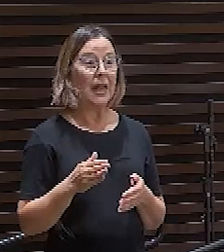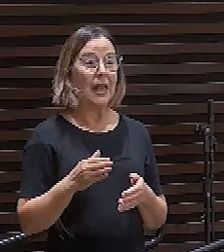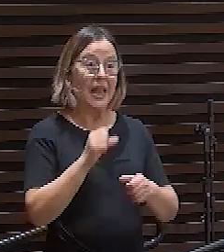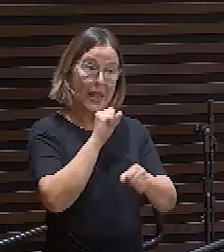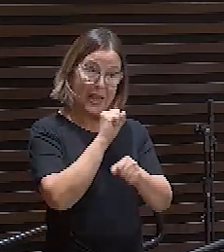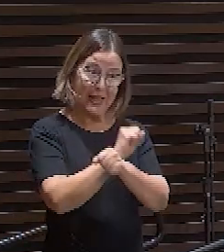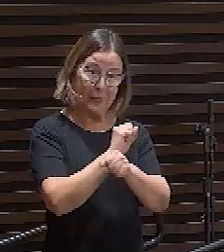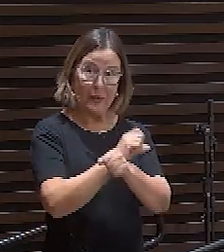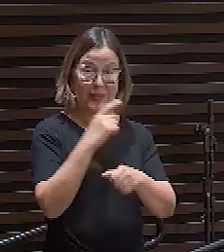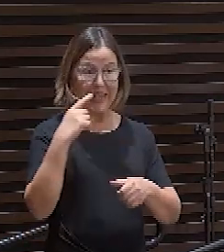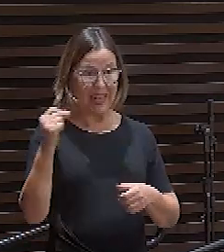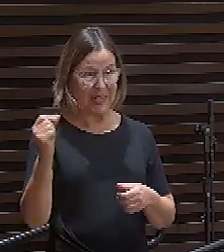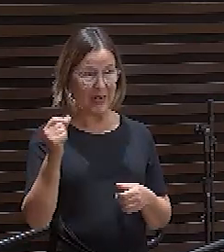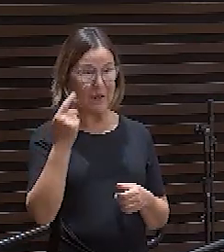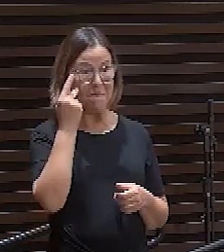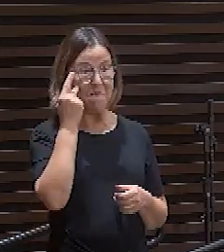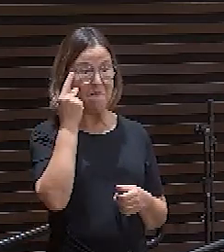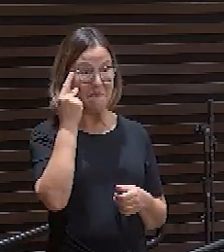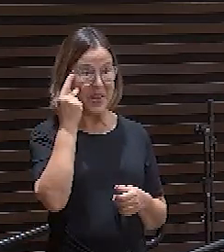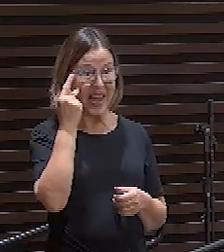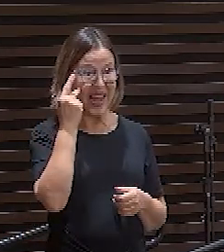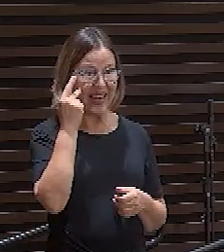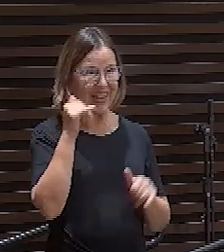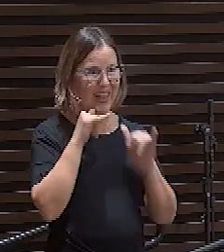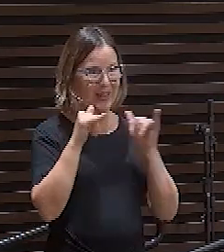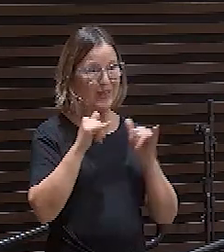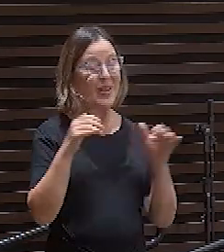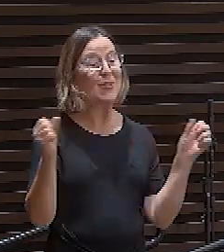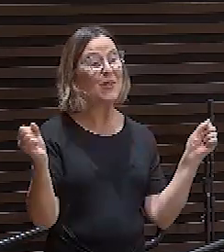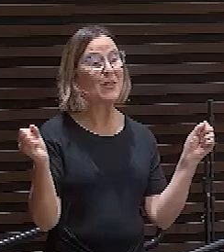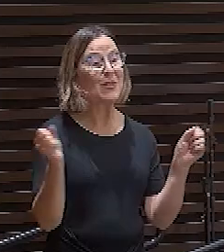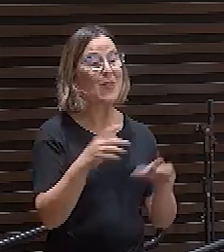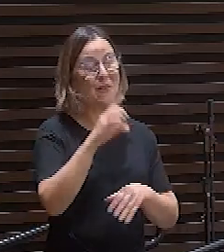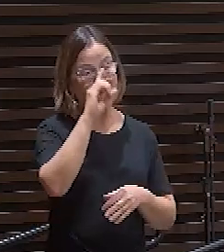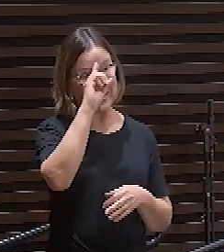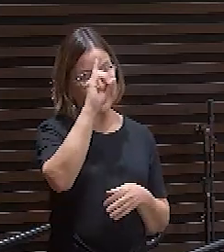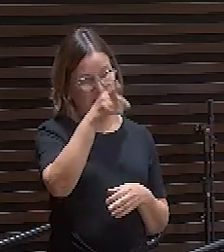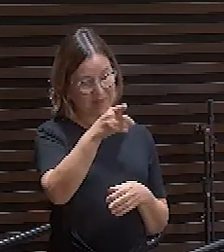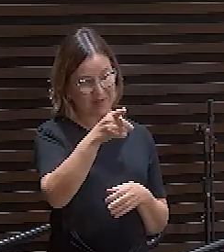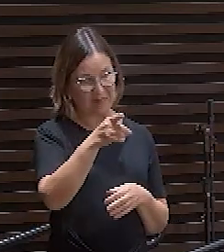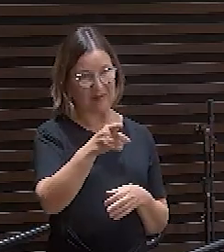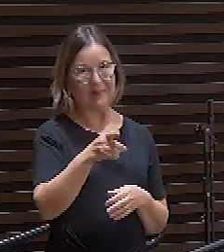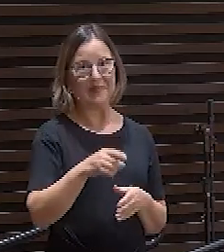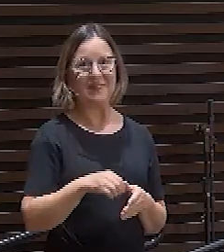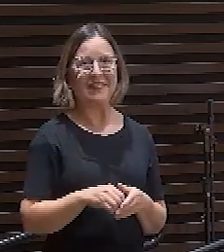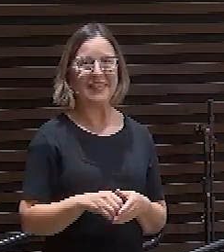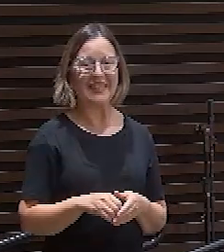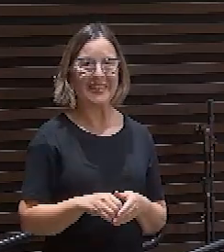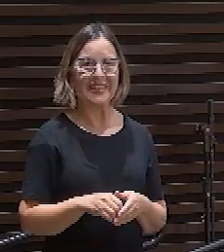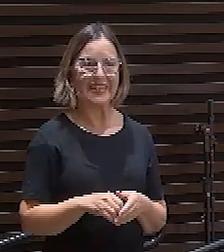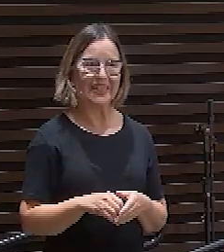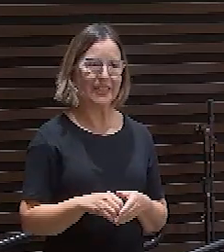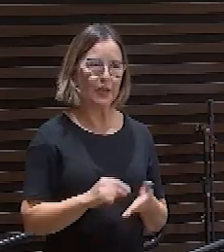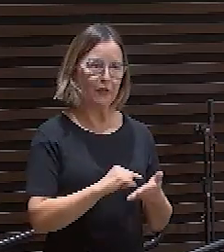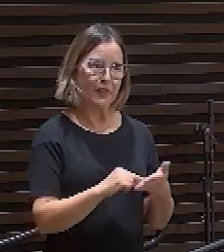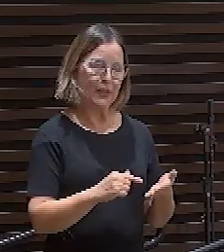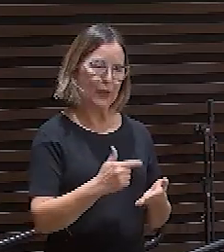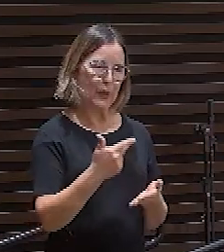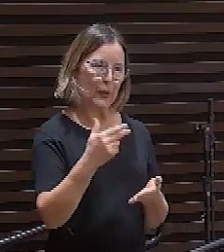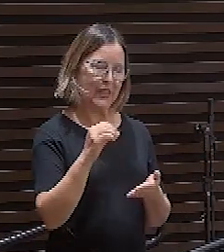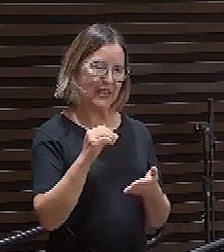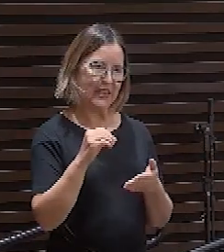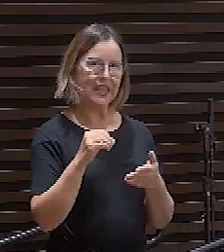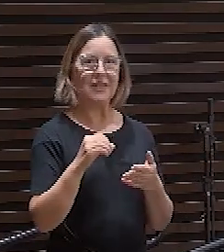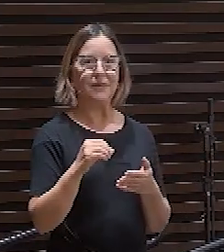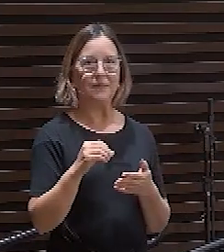para anunciar um novo mandamento. Vejam como foi. Então, no 30, ele diz assim: